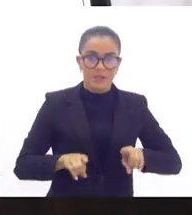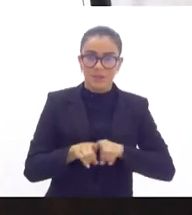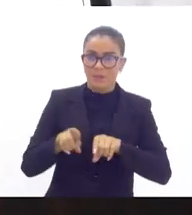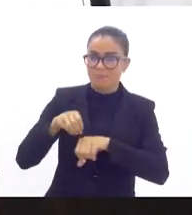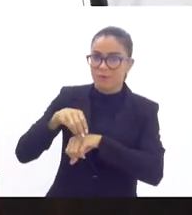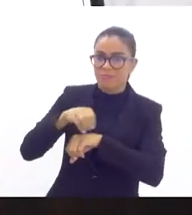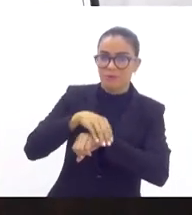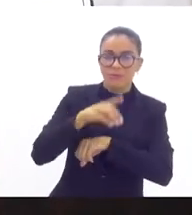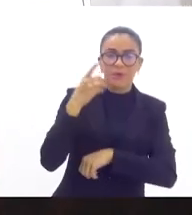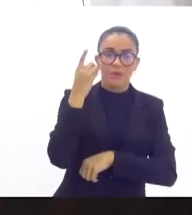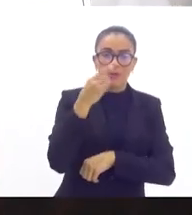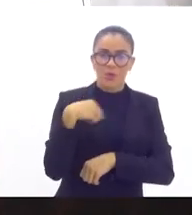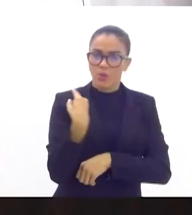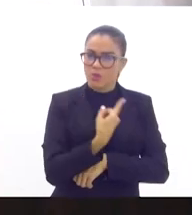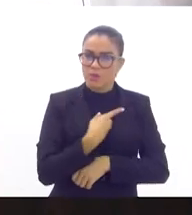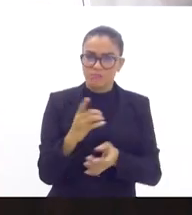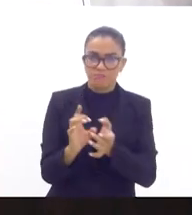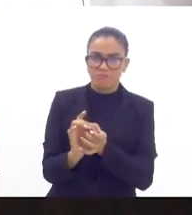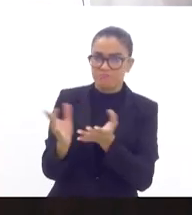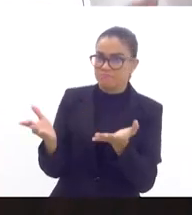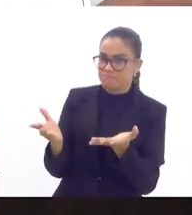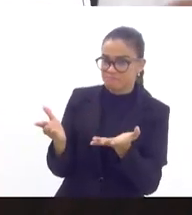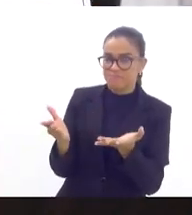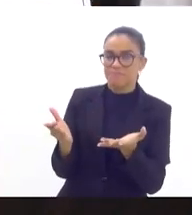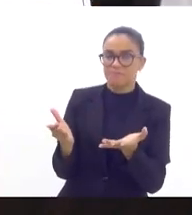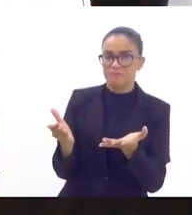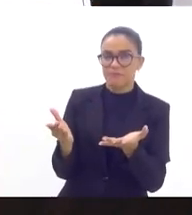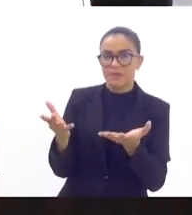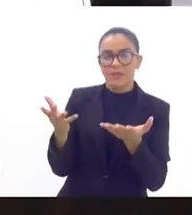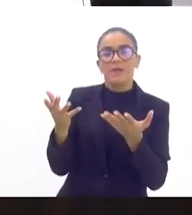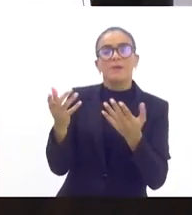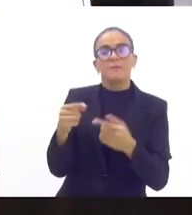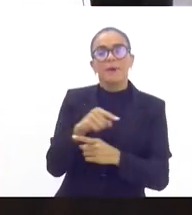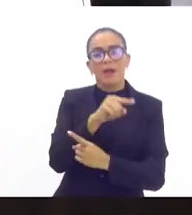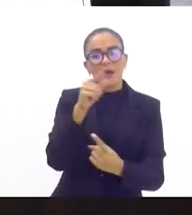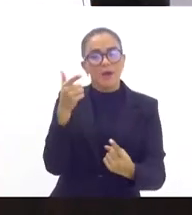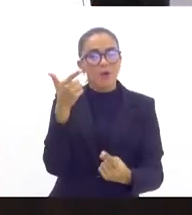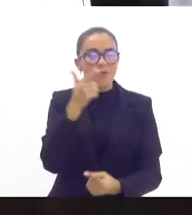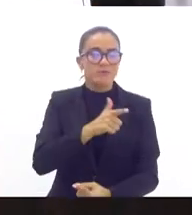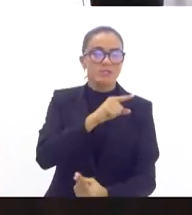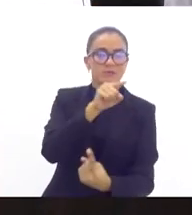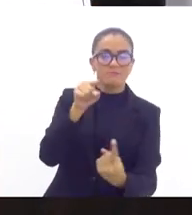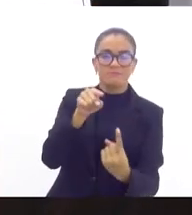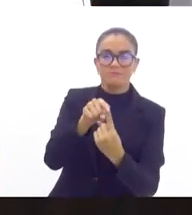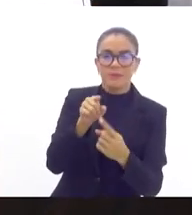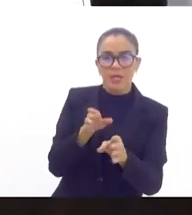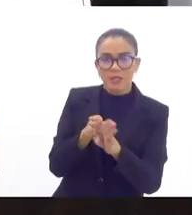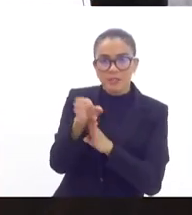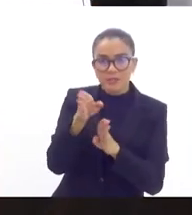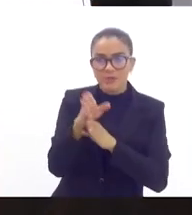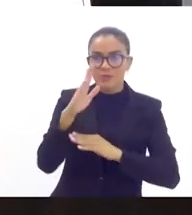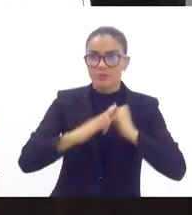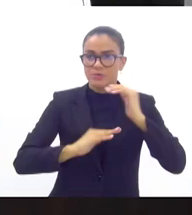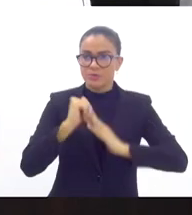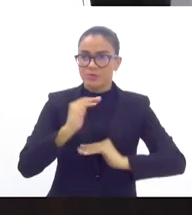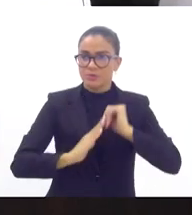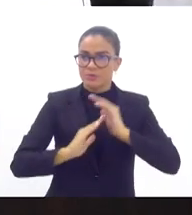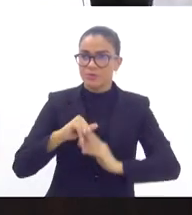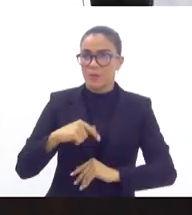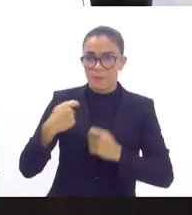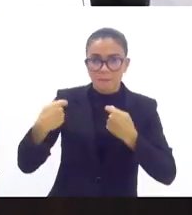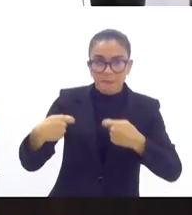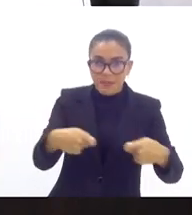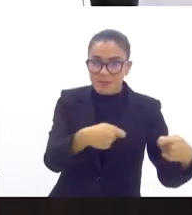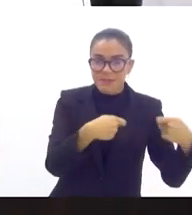presentes que nós estamos à disposição para a nossa missão que a nossa missão de instrução técnica então precisando